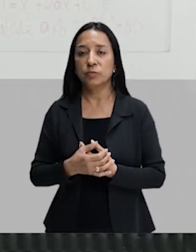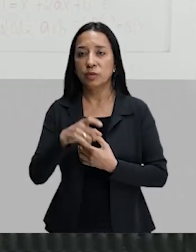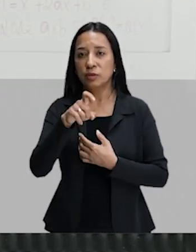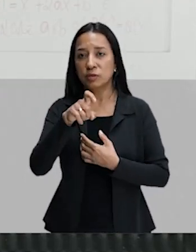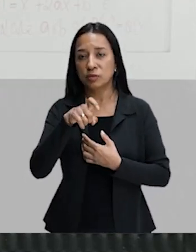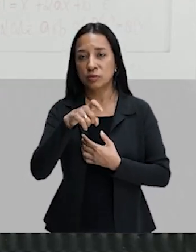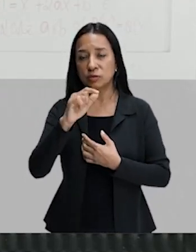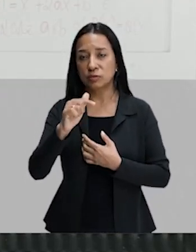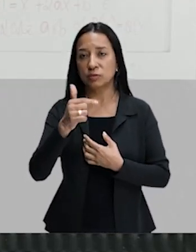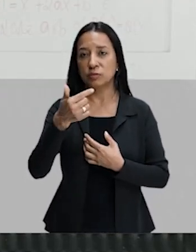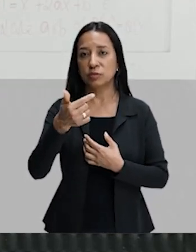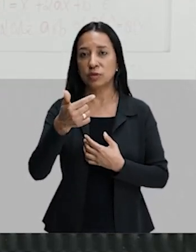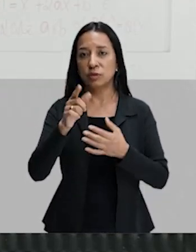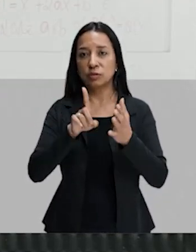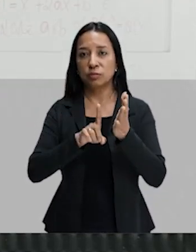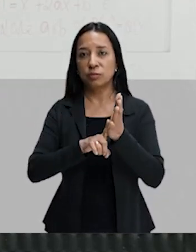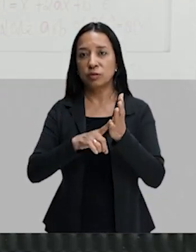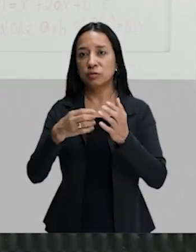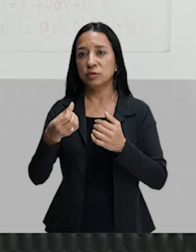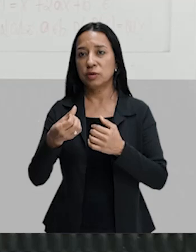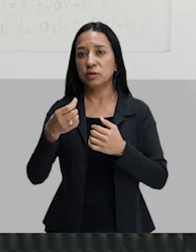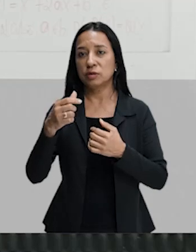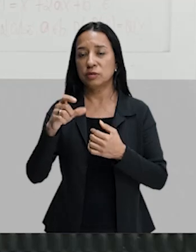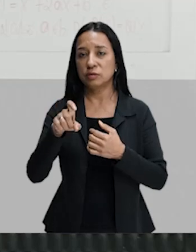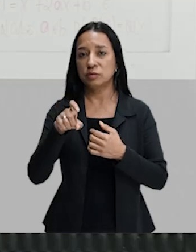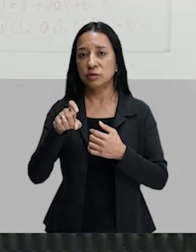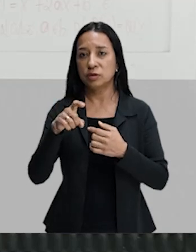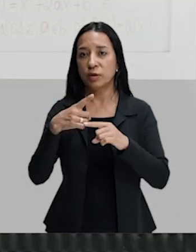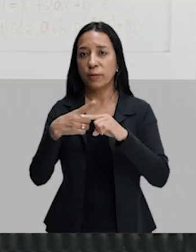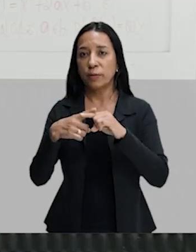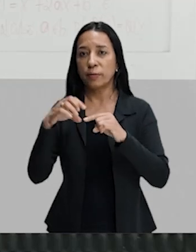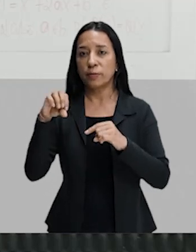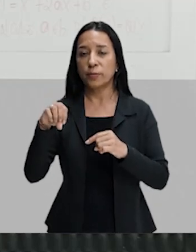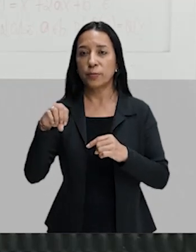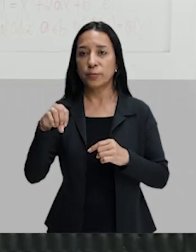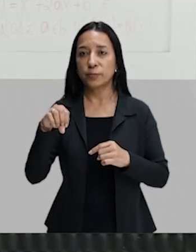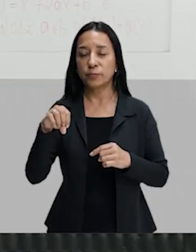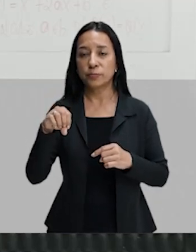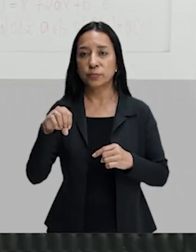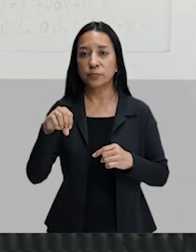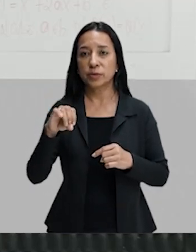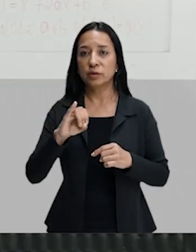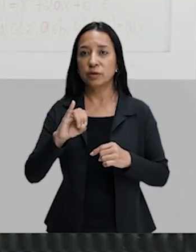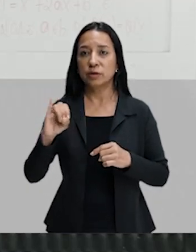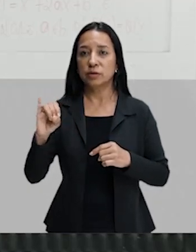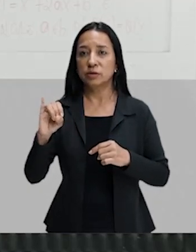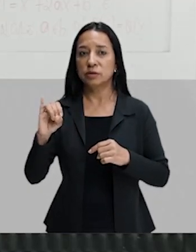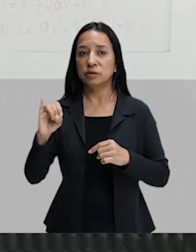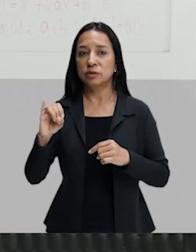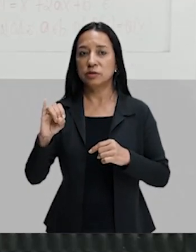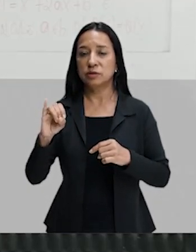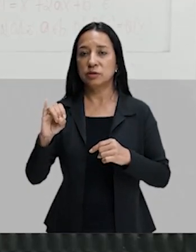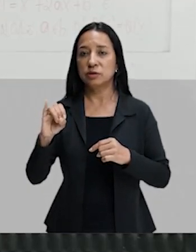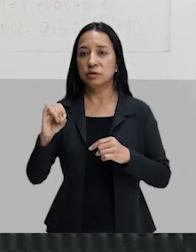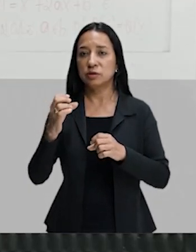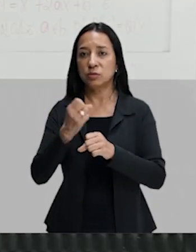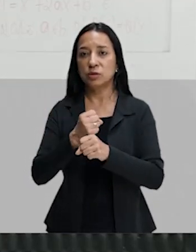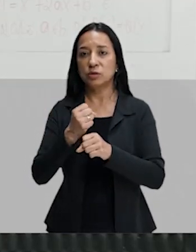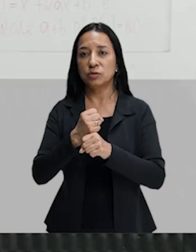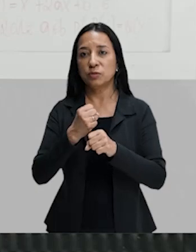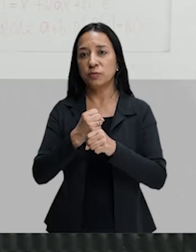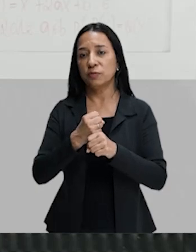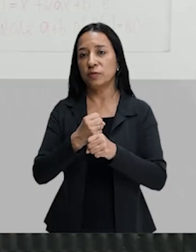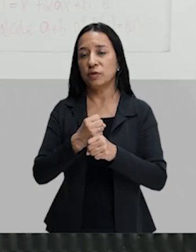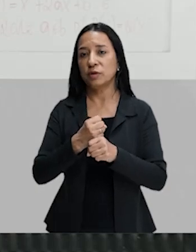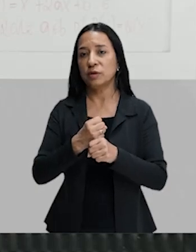quadrado menos 6x mais 9. Se você desenvolver esse produto